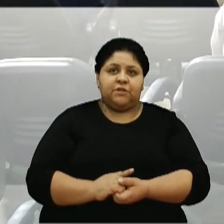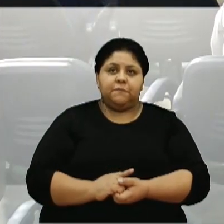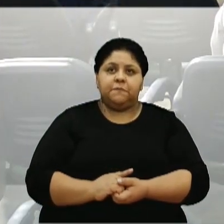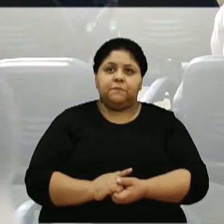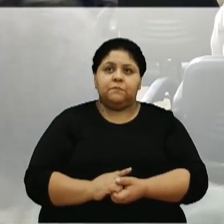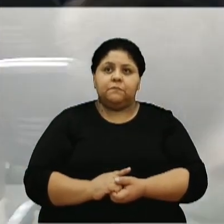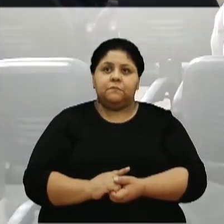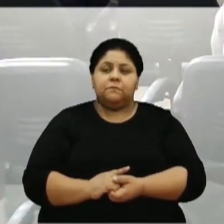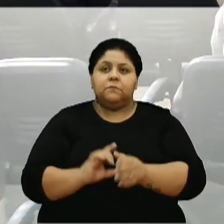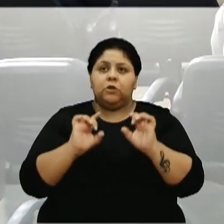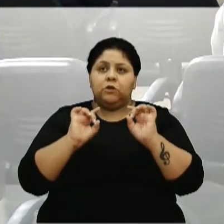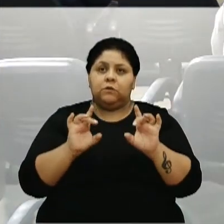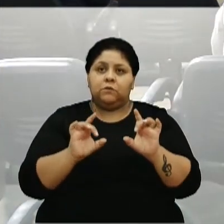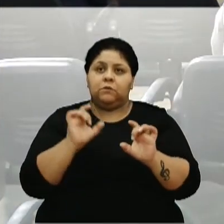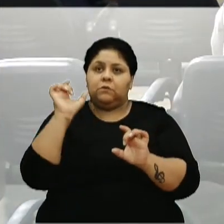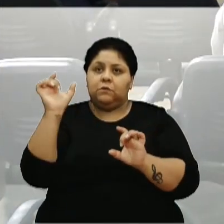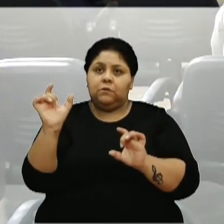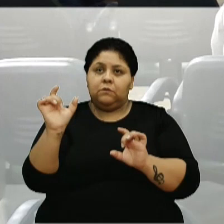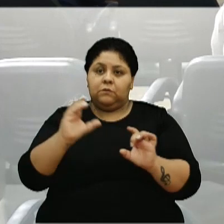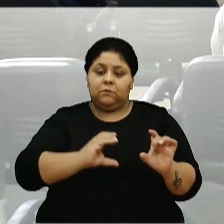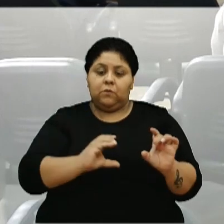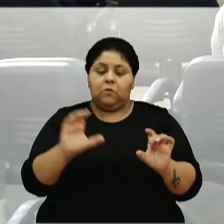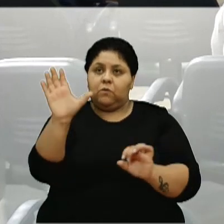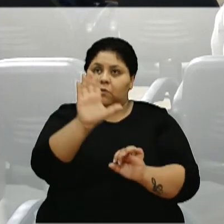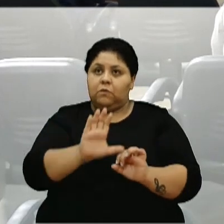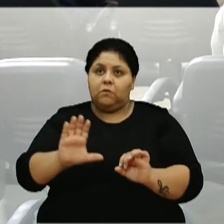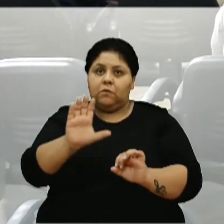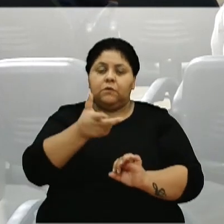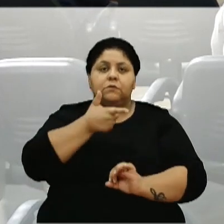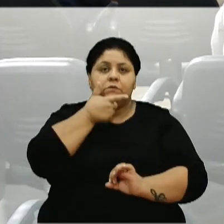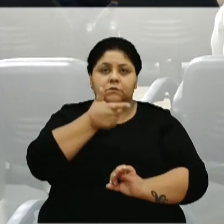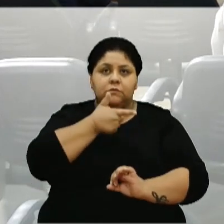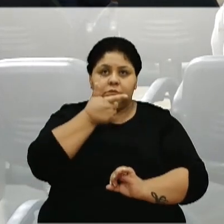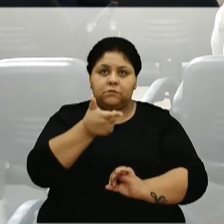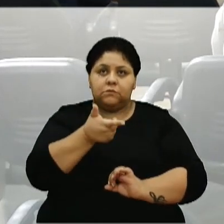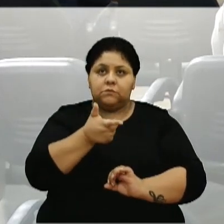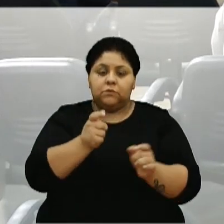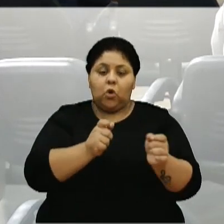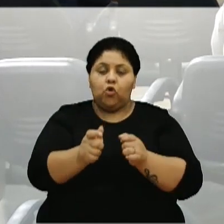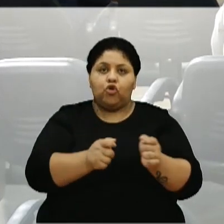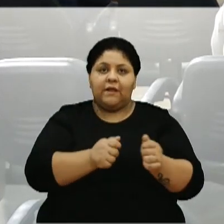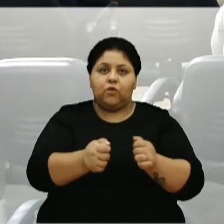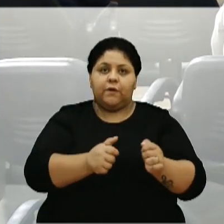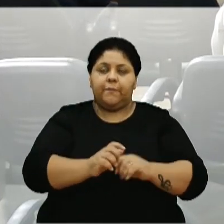Assim, só passando então a palavra ao nosso coordenador geral para suas manifestações. Controlador.